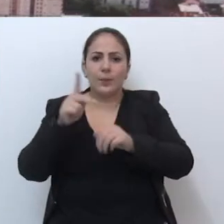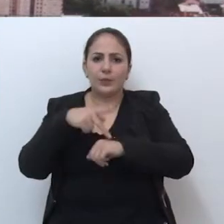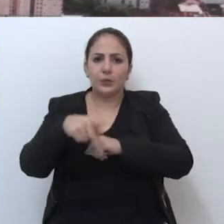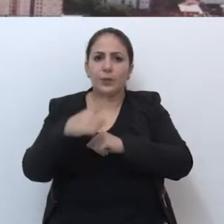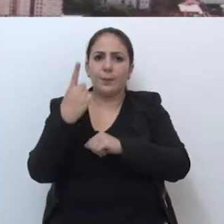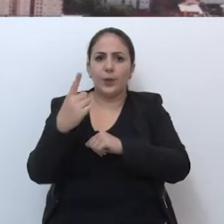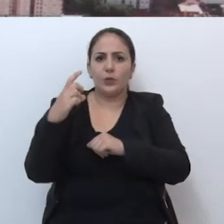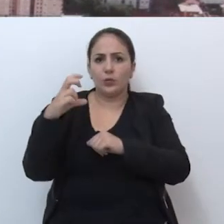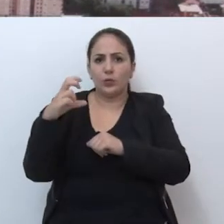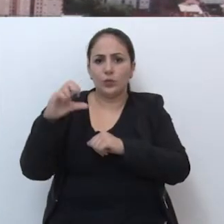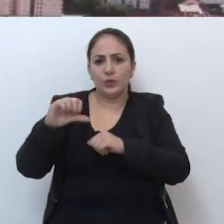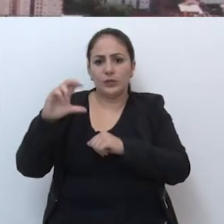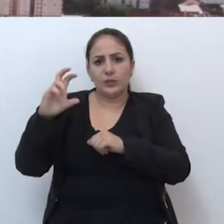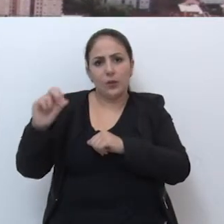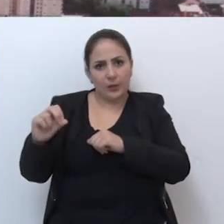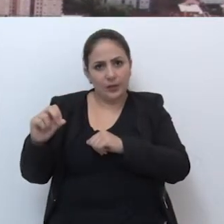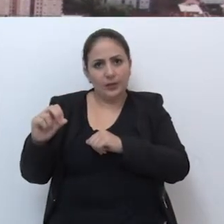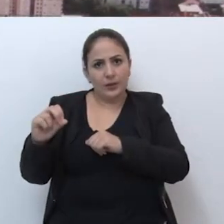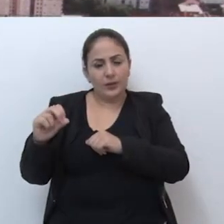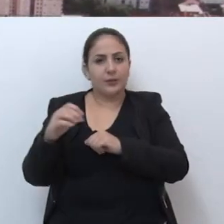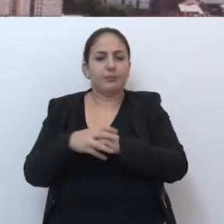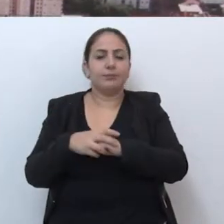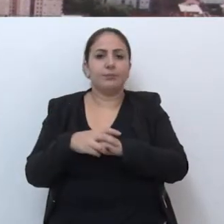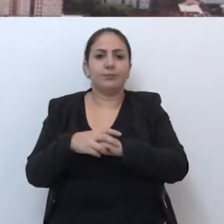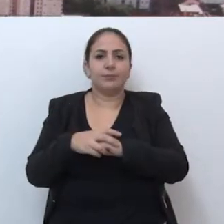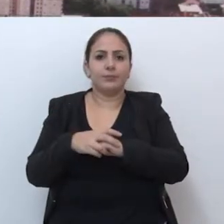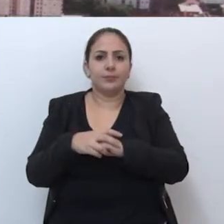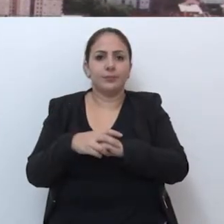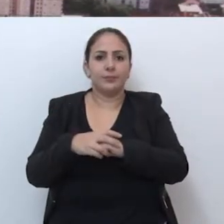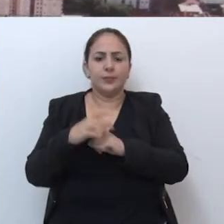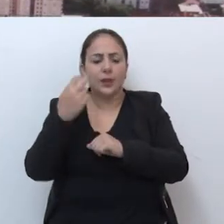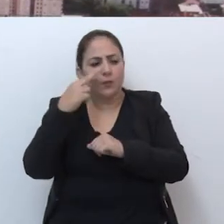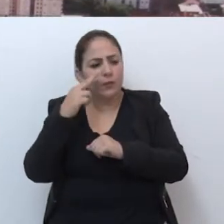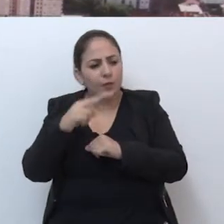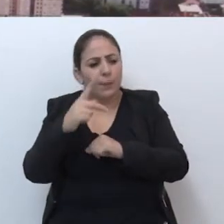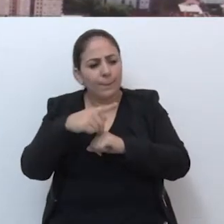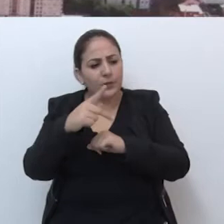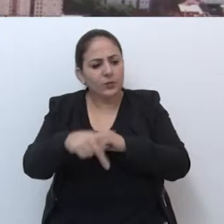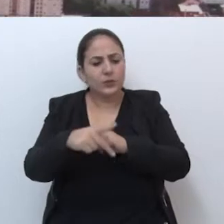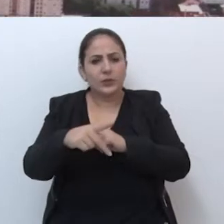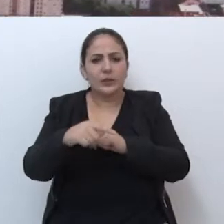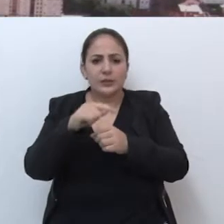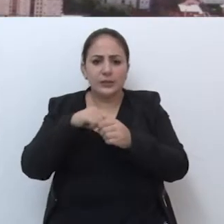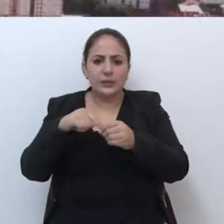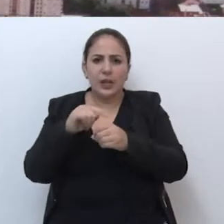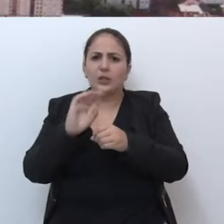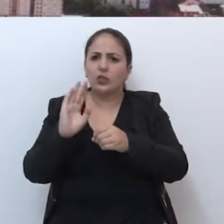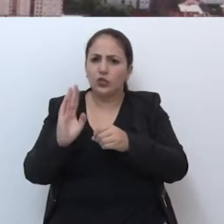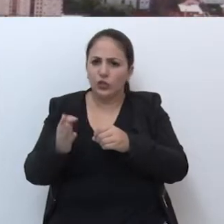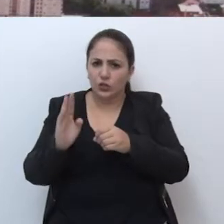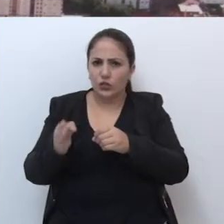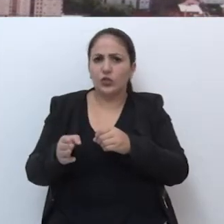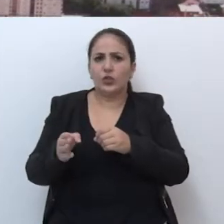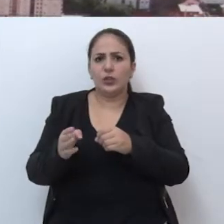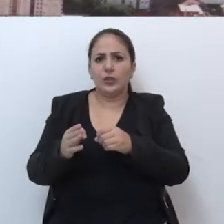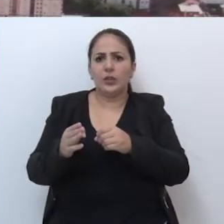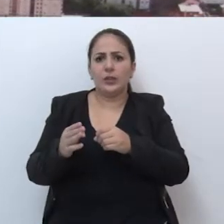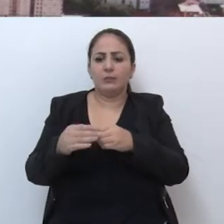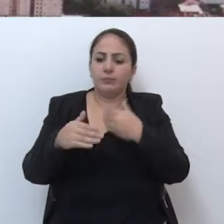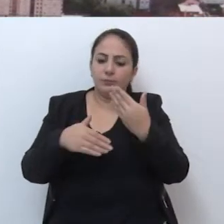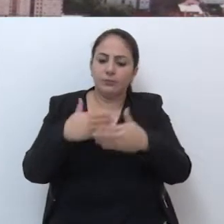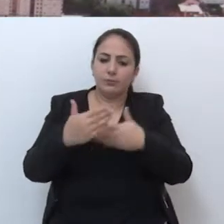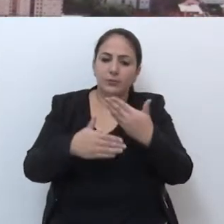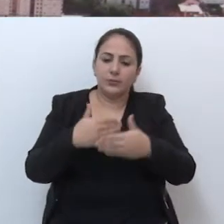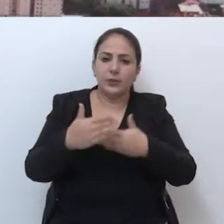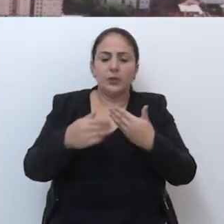Fundo em 1950, né, na década de 50, que enxergou em Passo Fundo, aquela cidade que já foi mero caminho dos